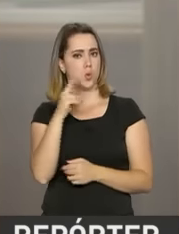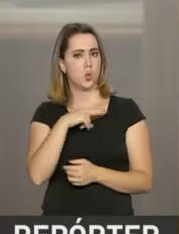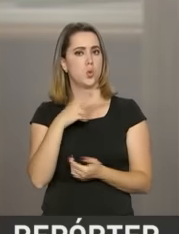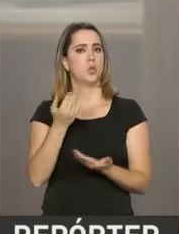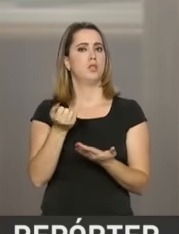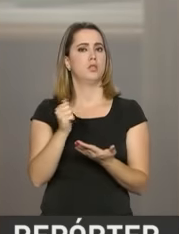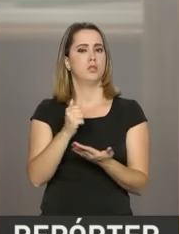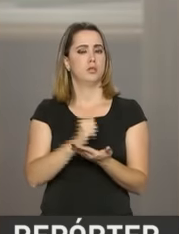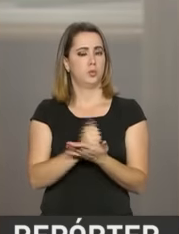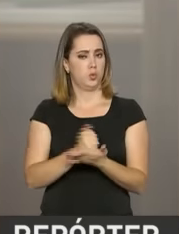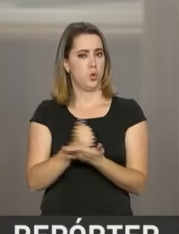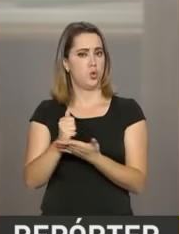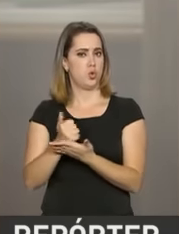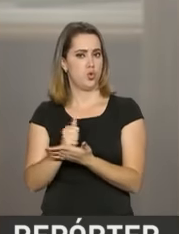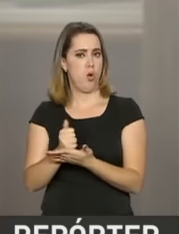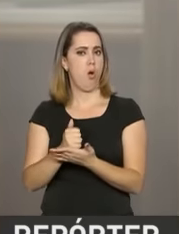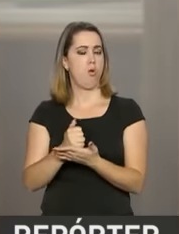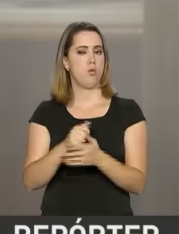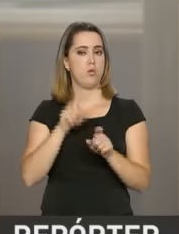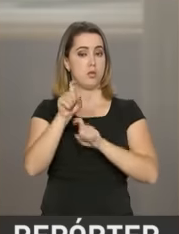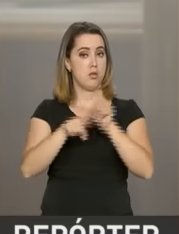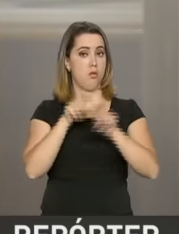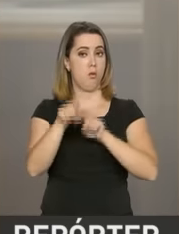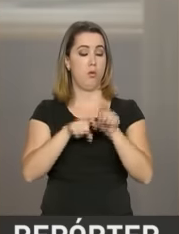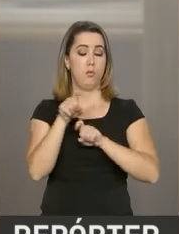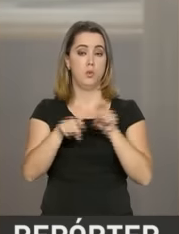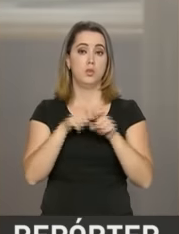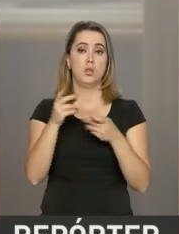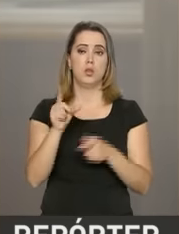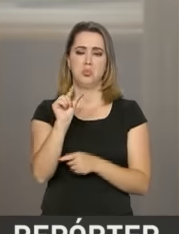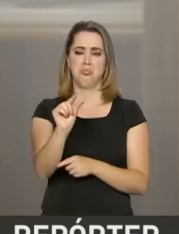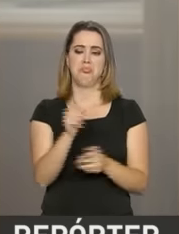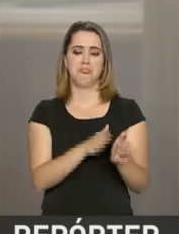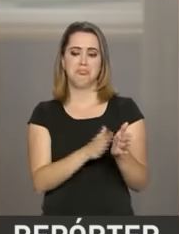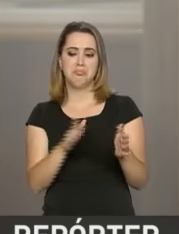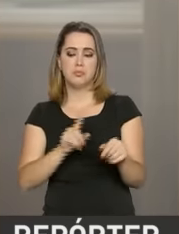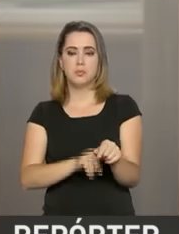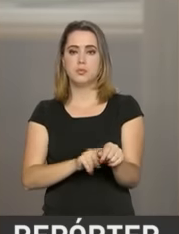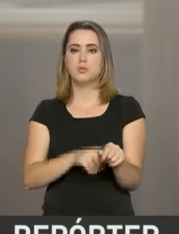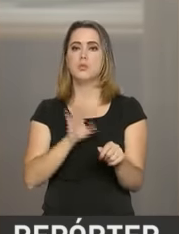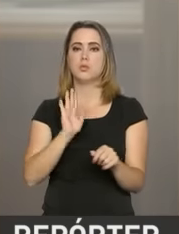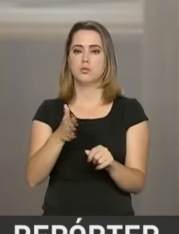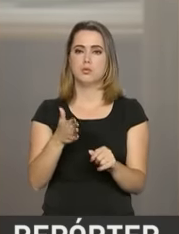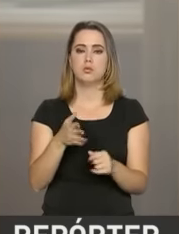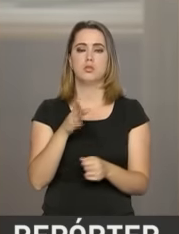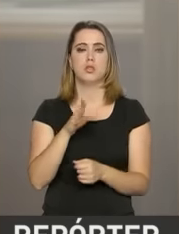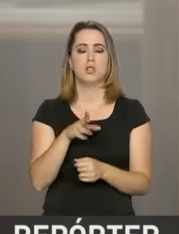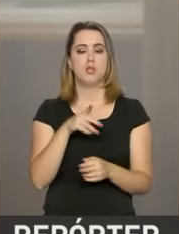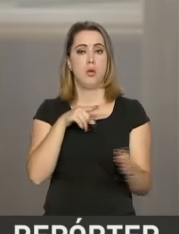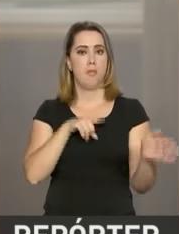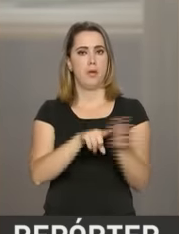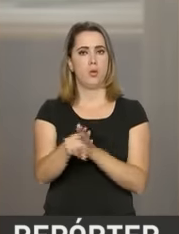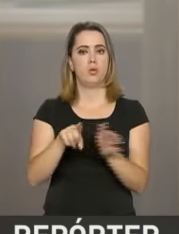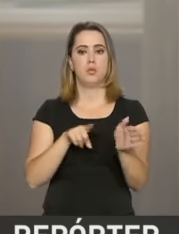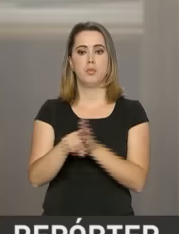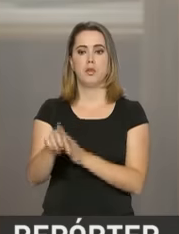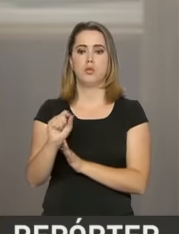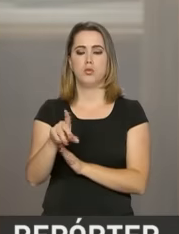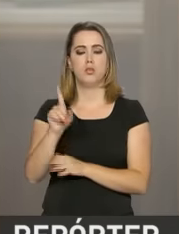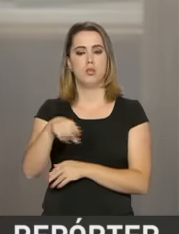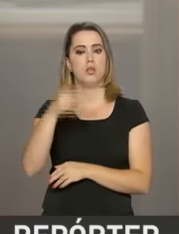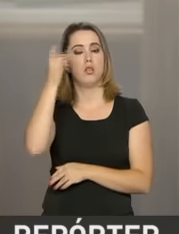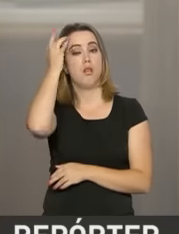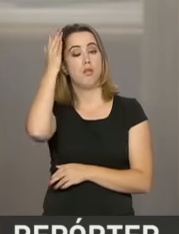jogos virtuais em poucos minutos, o desenvolvedor respondendo um questionário muito